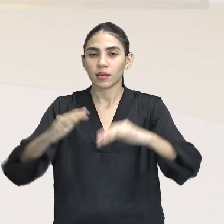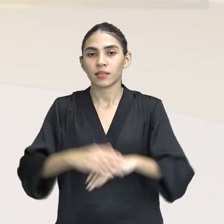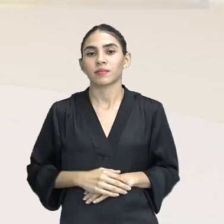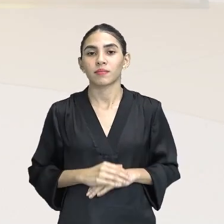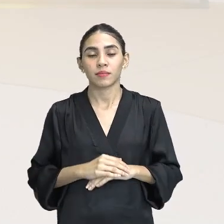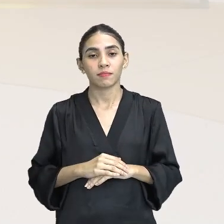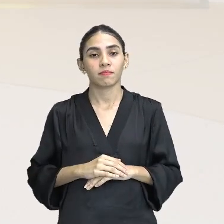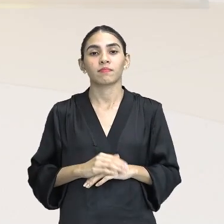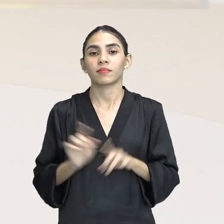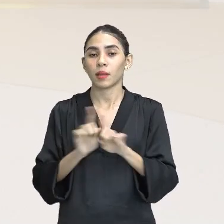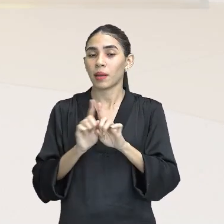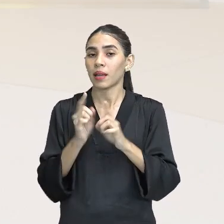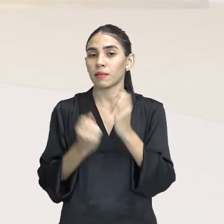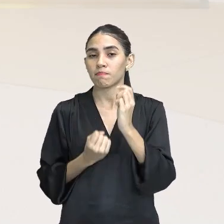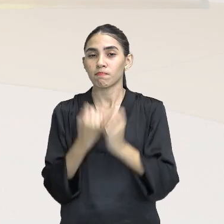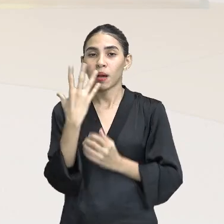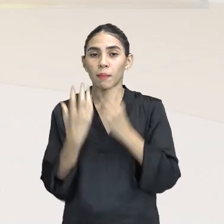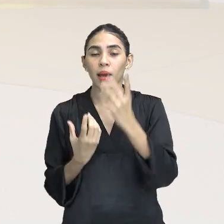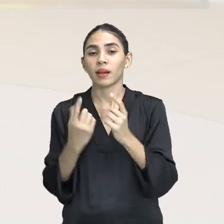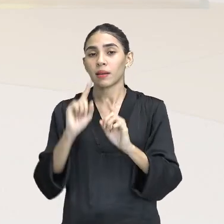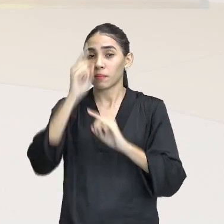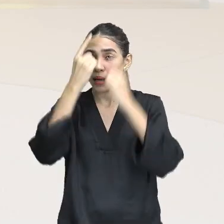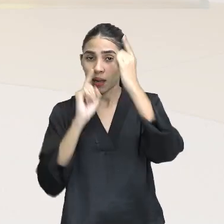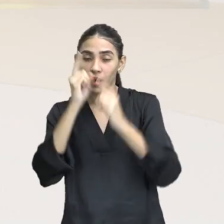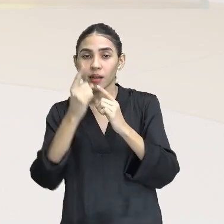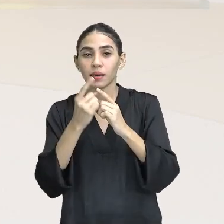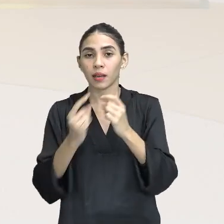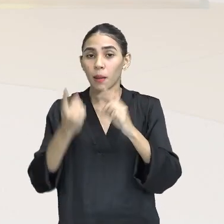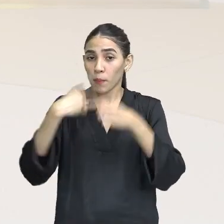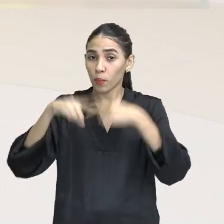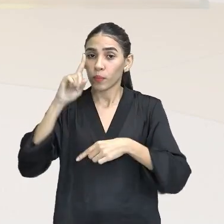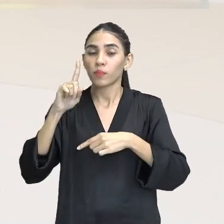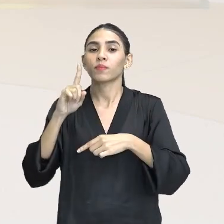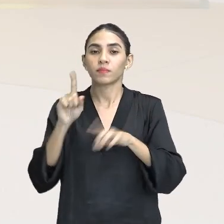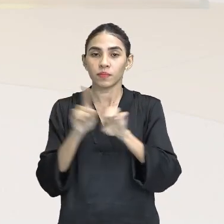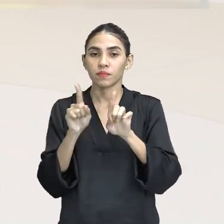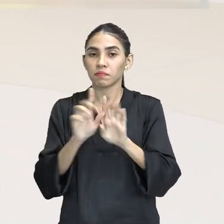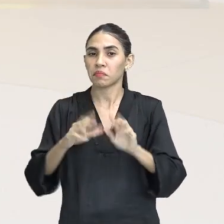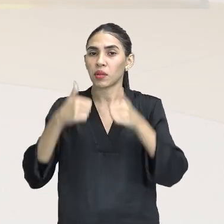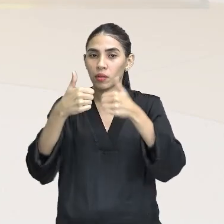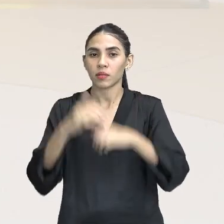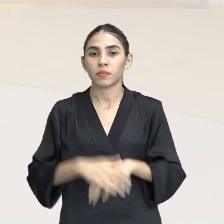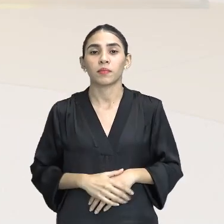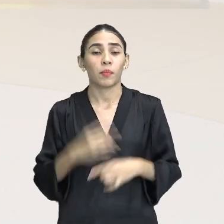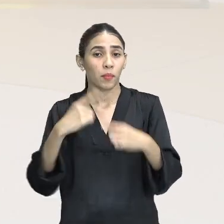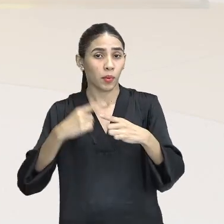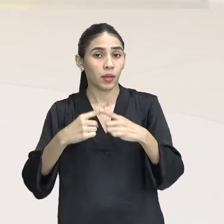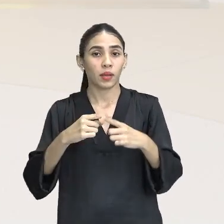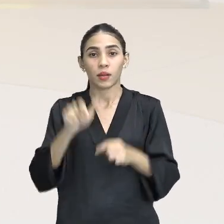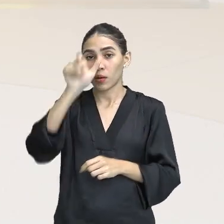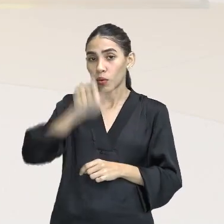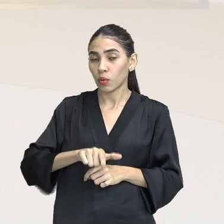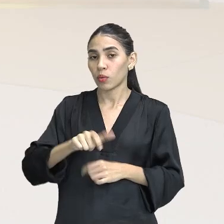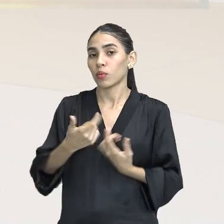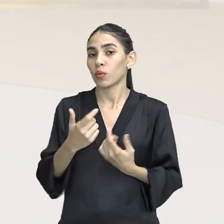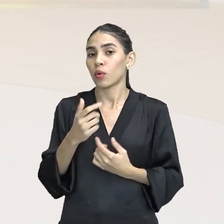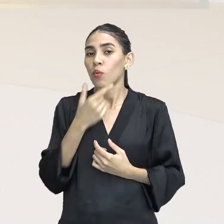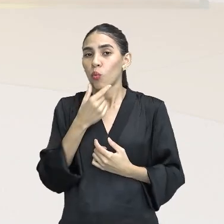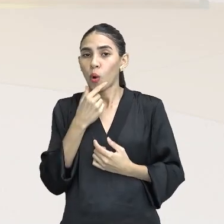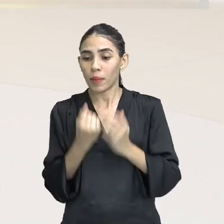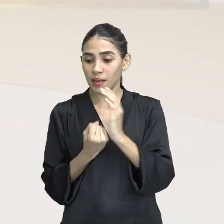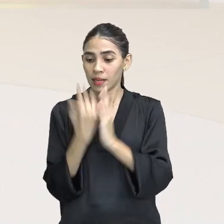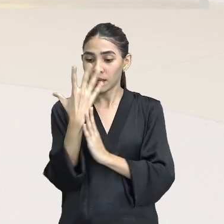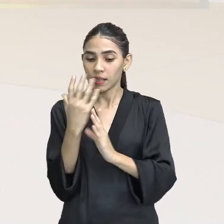vão melhorando essas técnicas, exatamente, essas práticas. Vão melhorando isso daí. Porque o homem, ele inventa, a